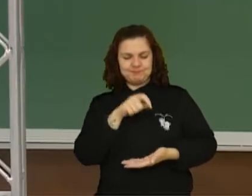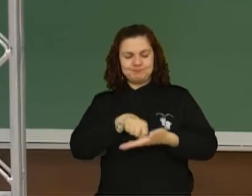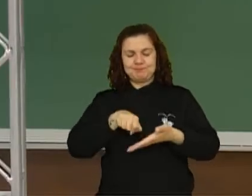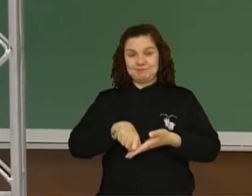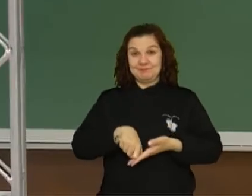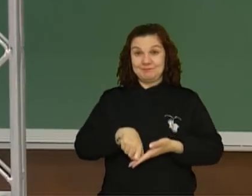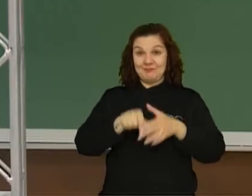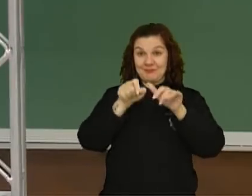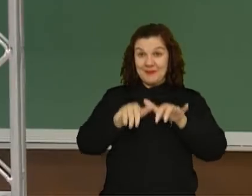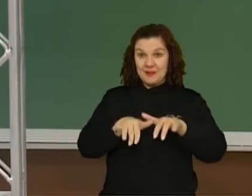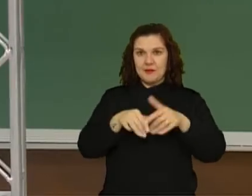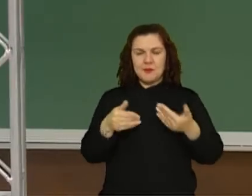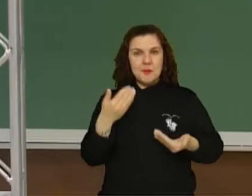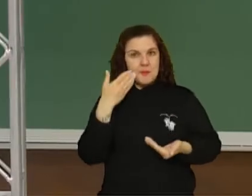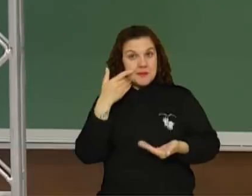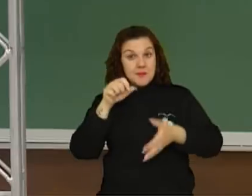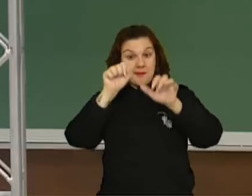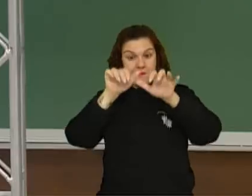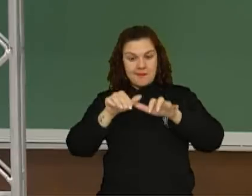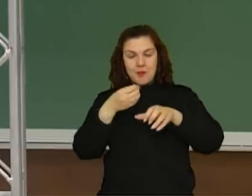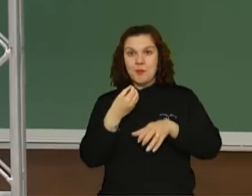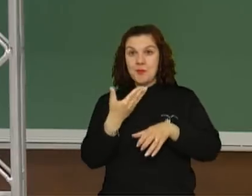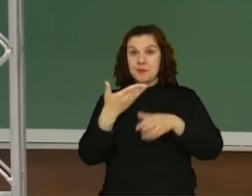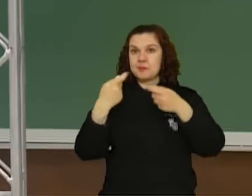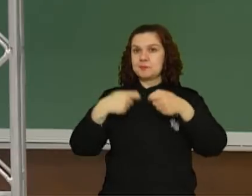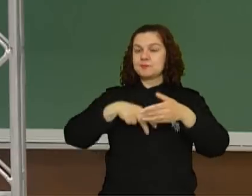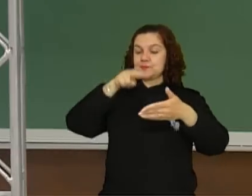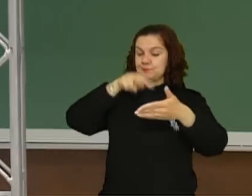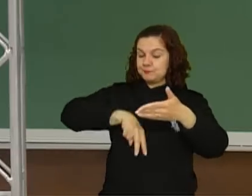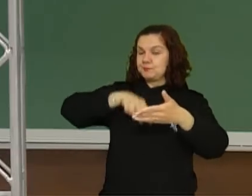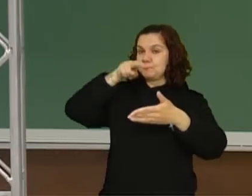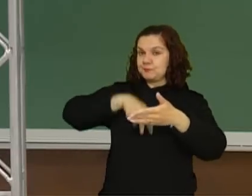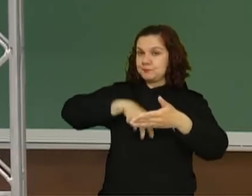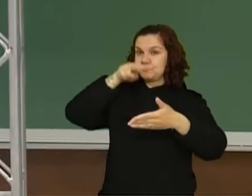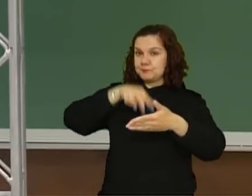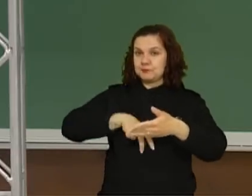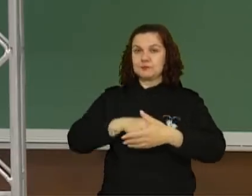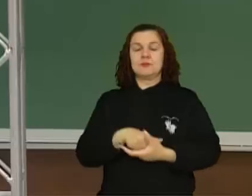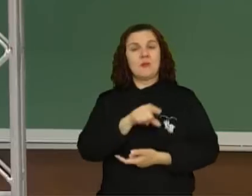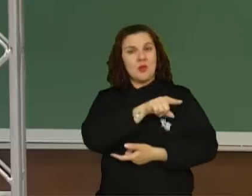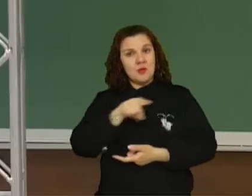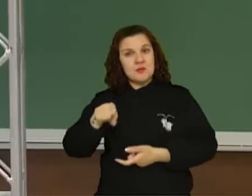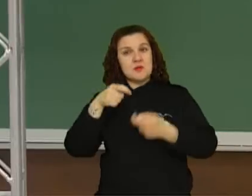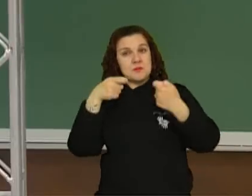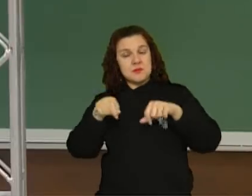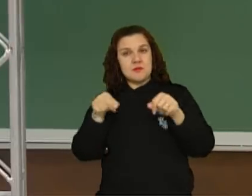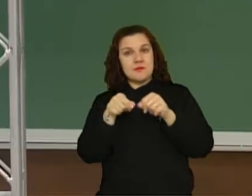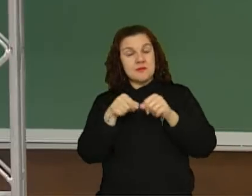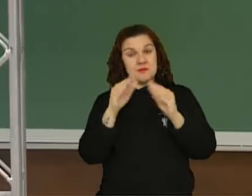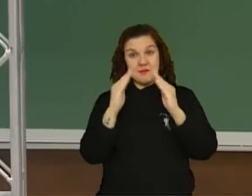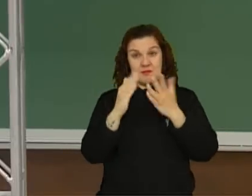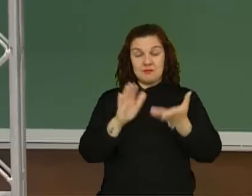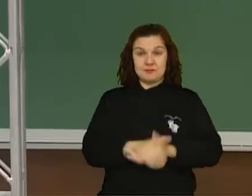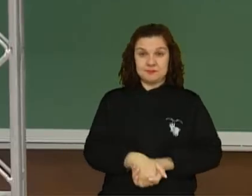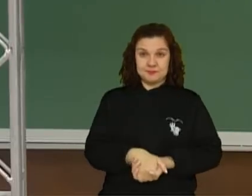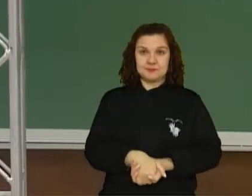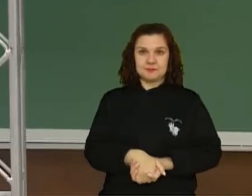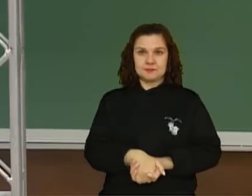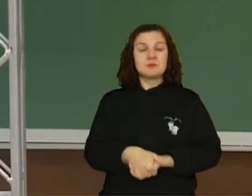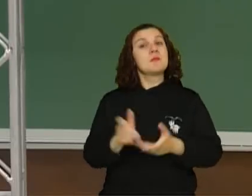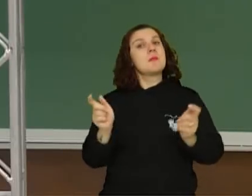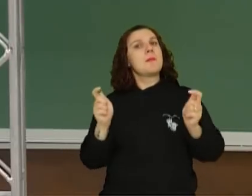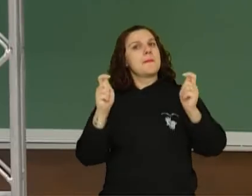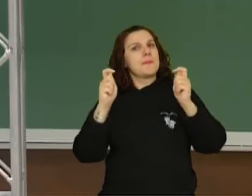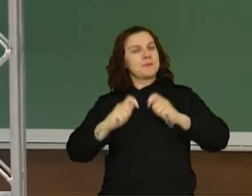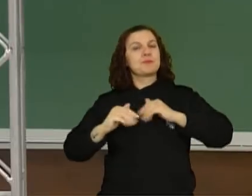né? Então, para saber escrever bem, tem que ler muito. E é o que vocês têm que fazer aí em casa, ler bastante, para que